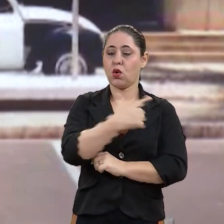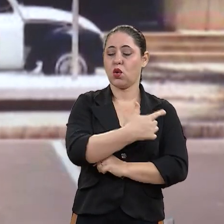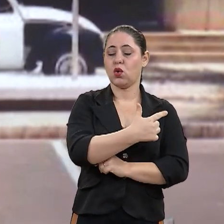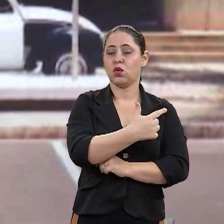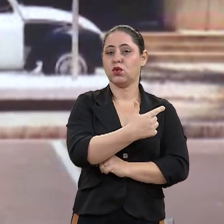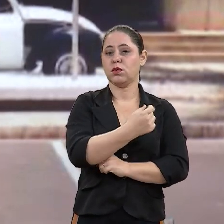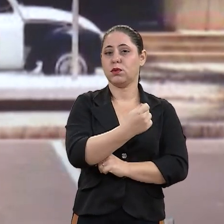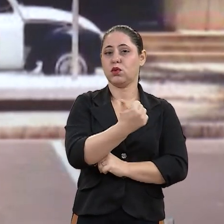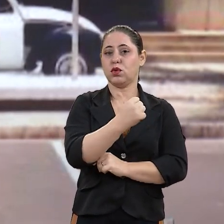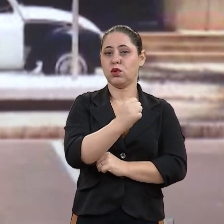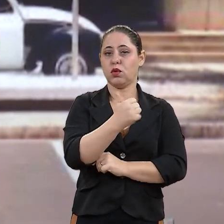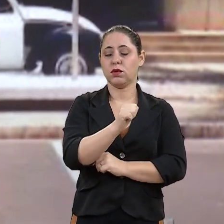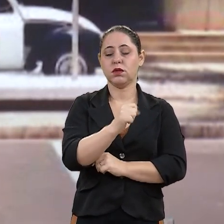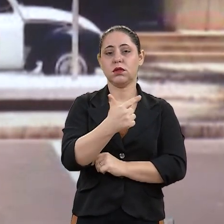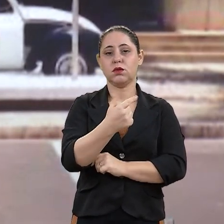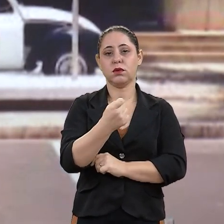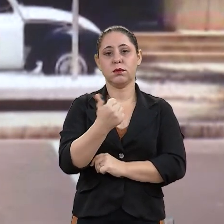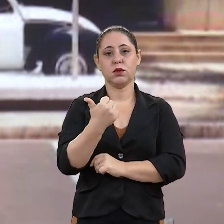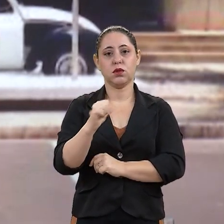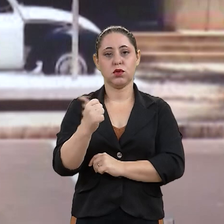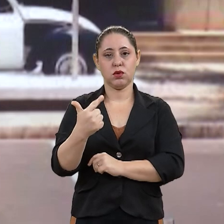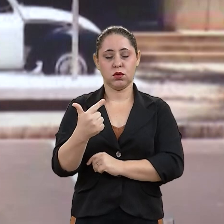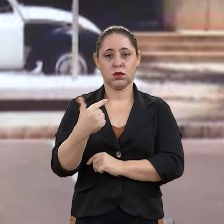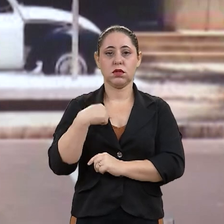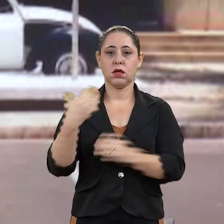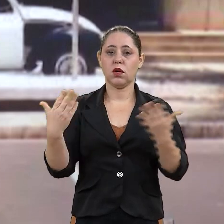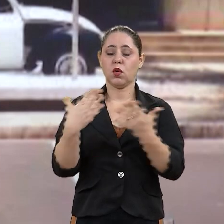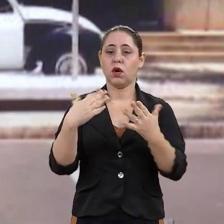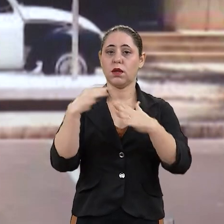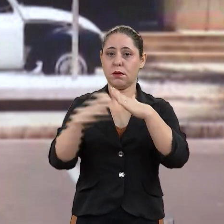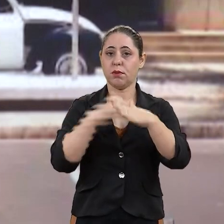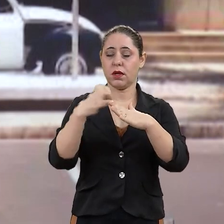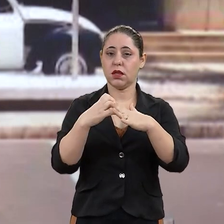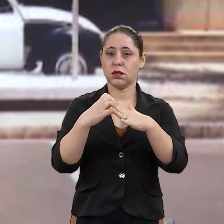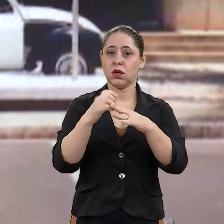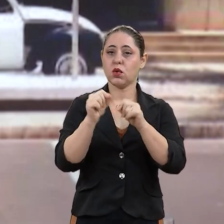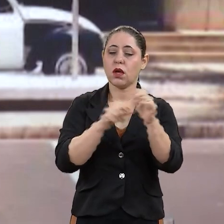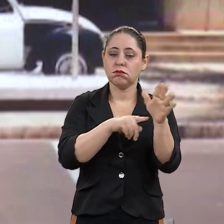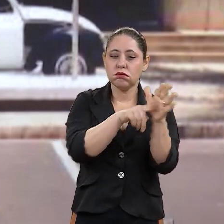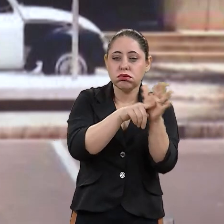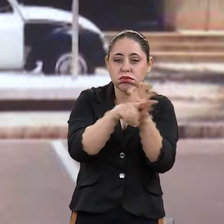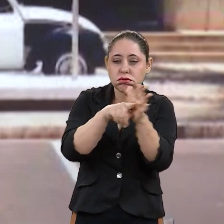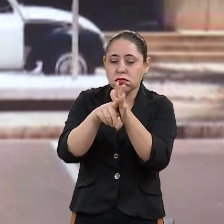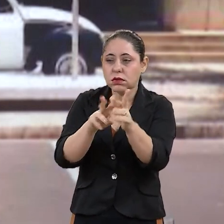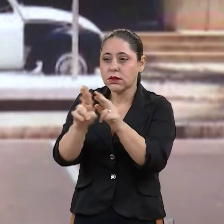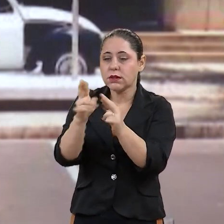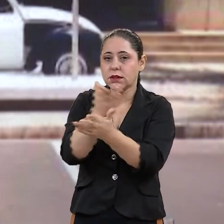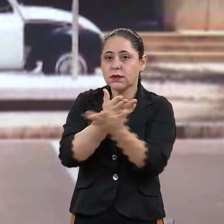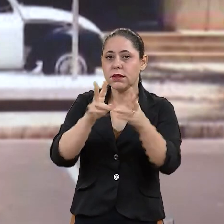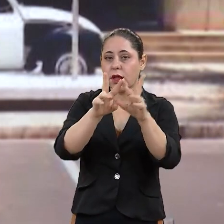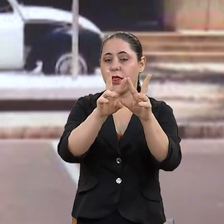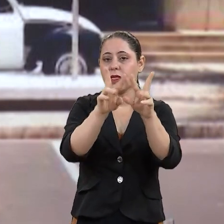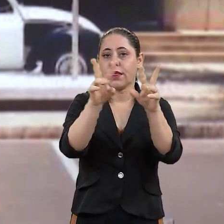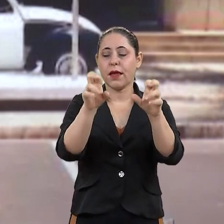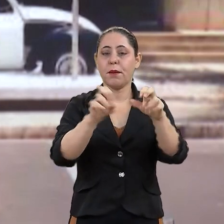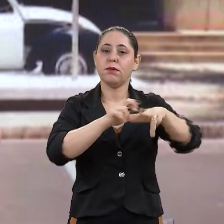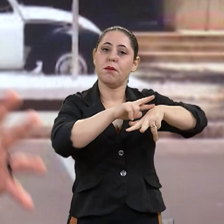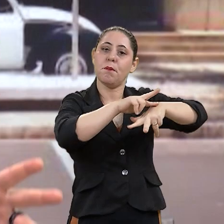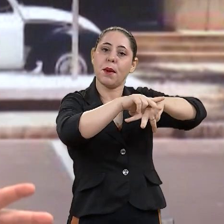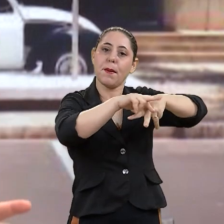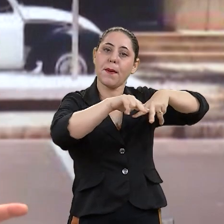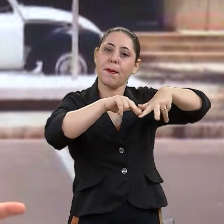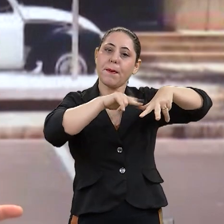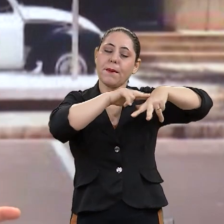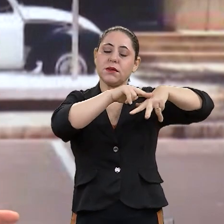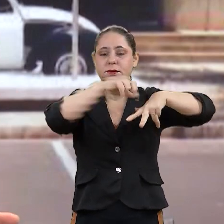Bahia em 2011, 2012. E quando eu volto para cá, eu entro numa empresa de consultoria, de pesquisas relacionada à temática